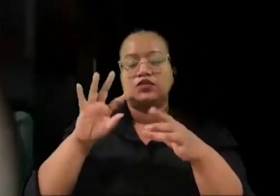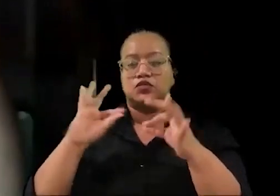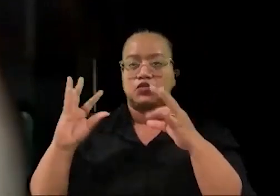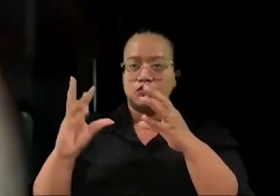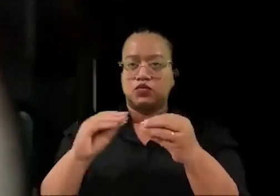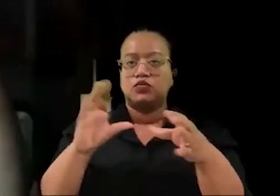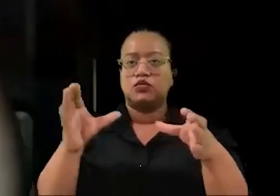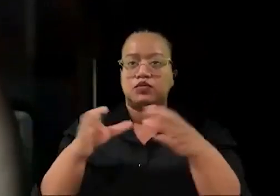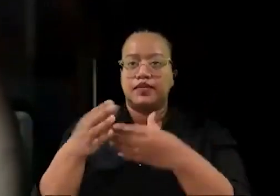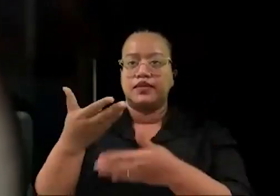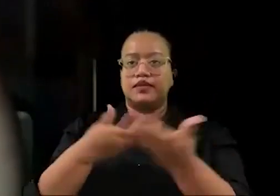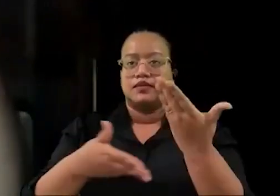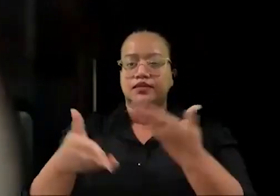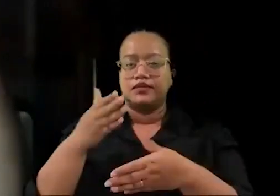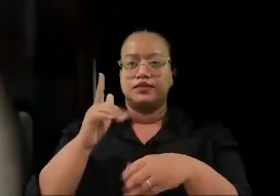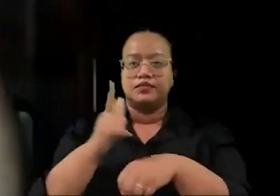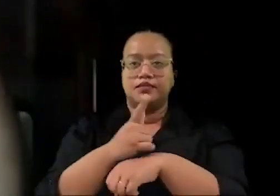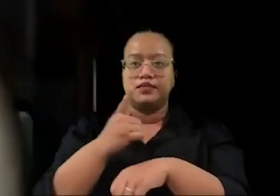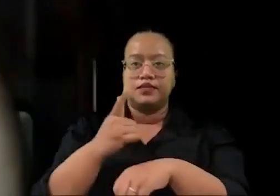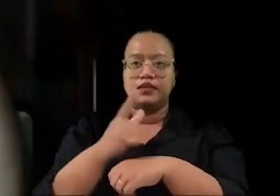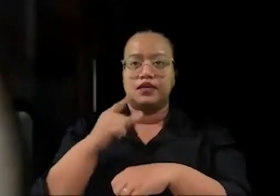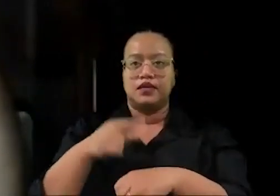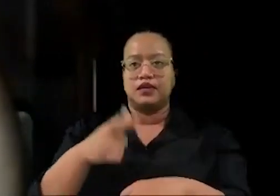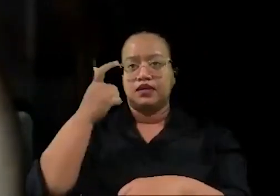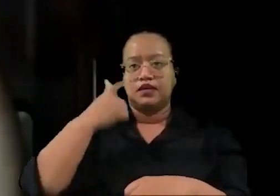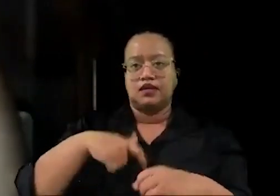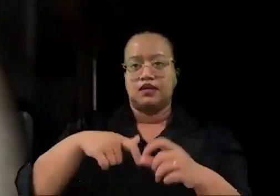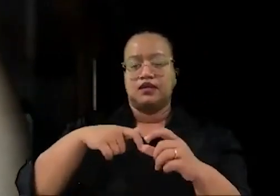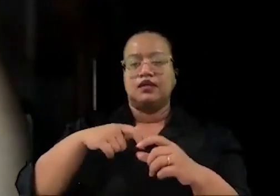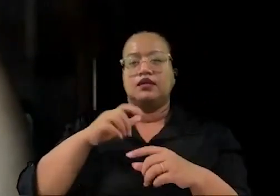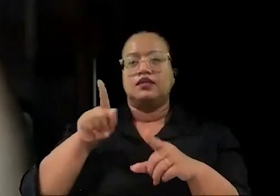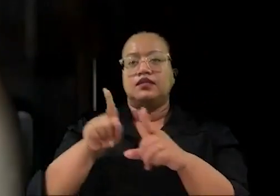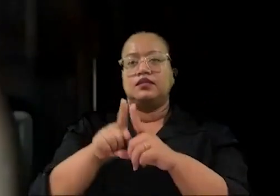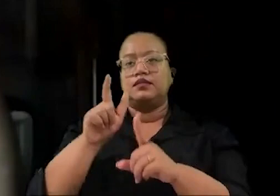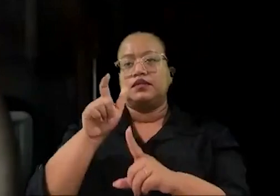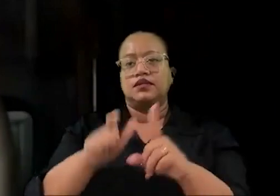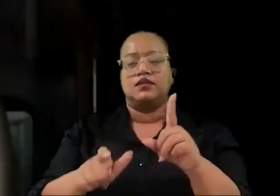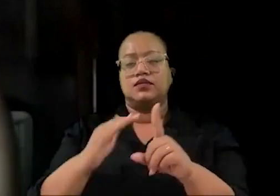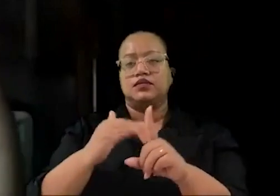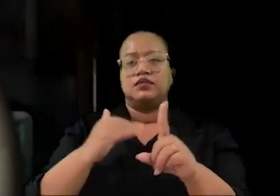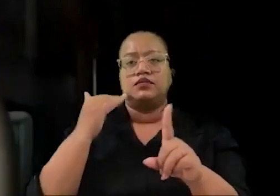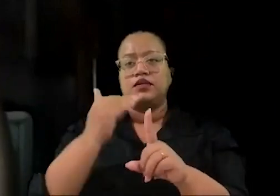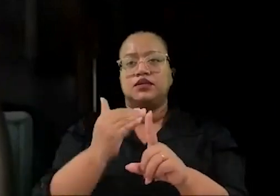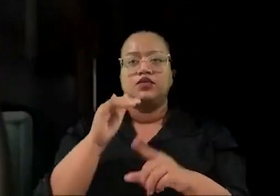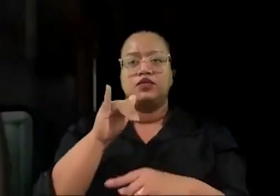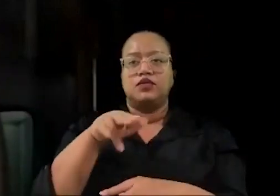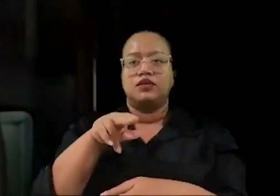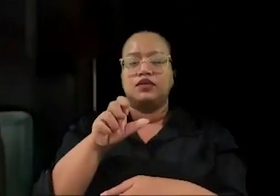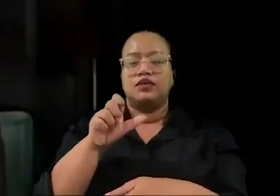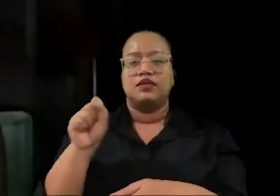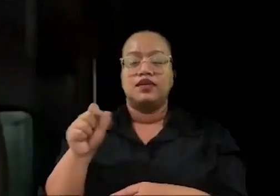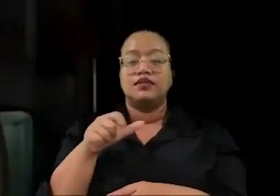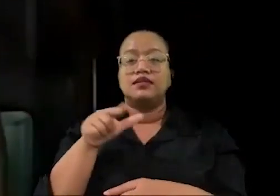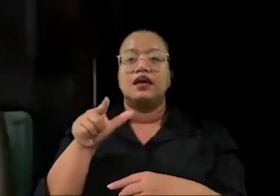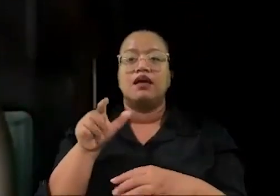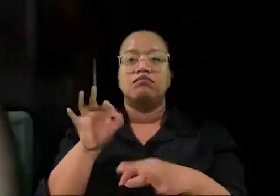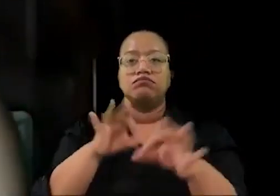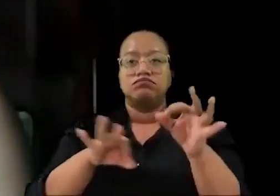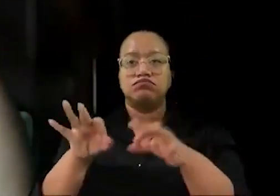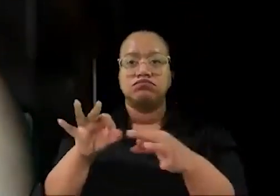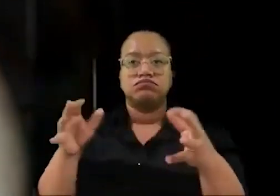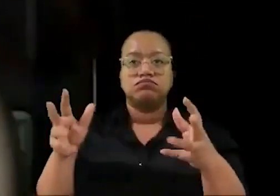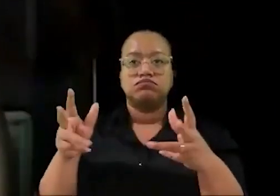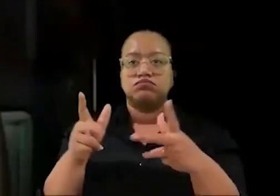pela desembargadora Inês, e o faz isso, gente, sem prejuízo de suas atribuições, que é